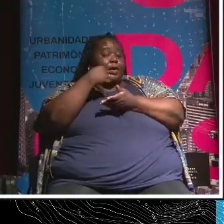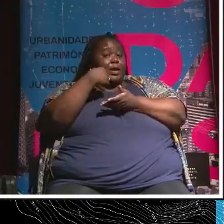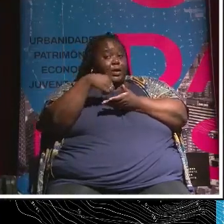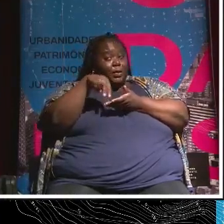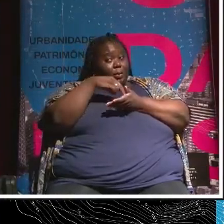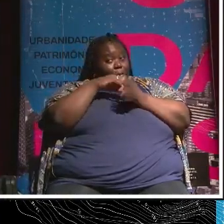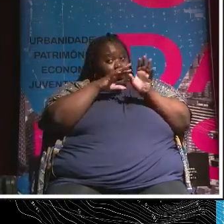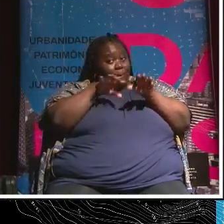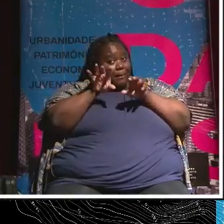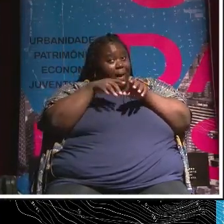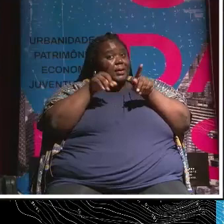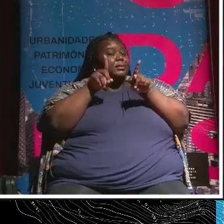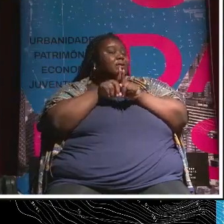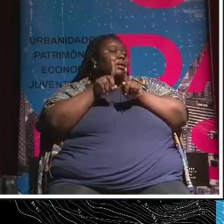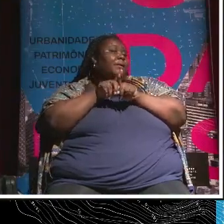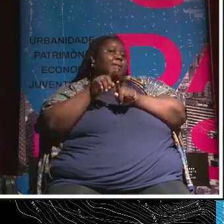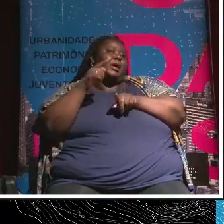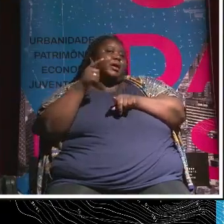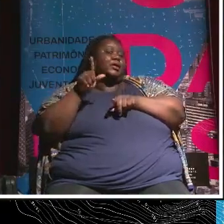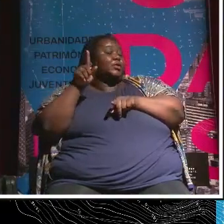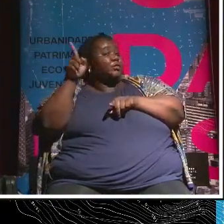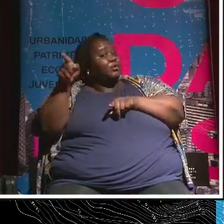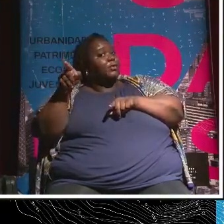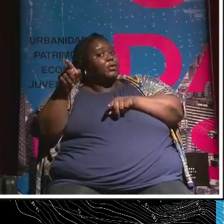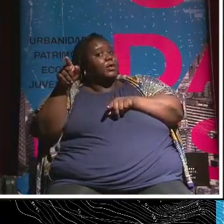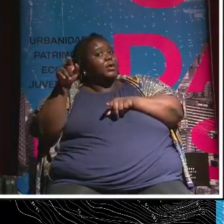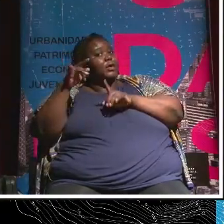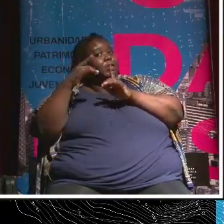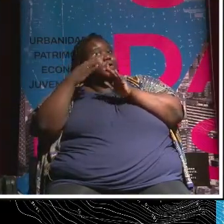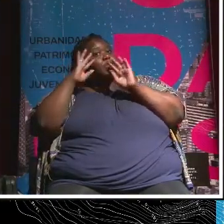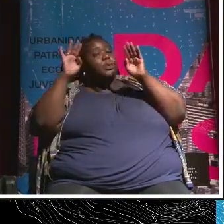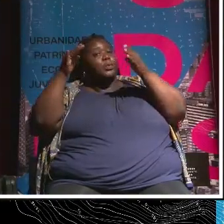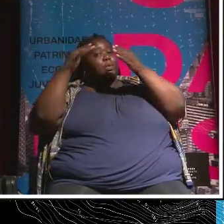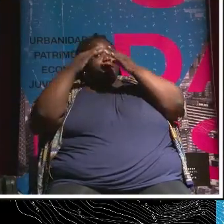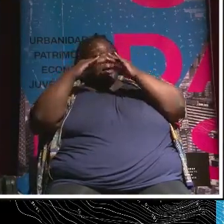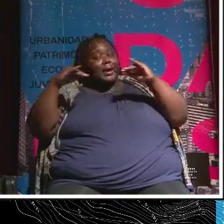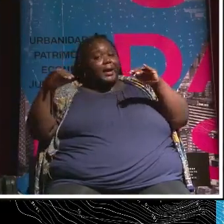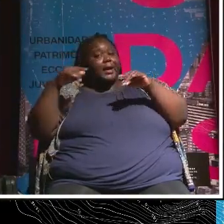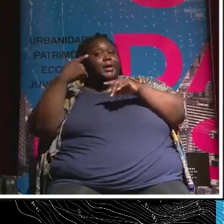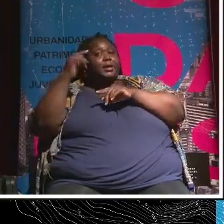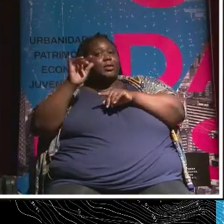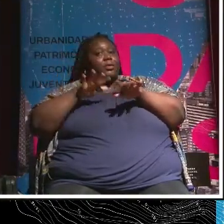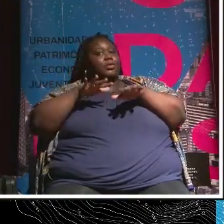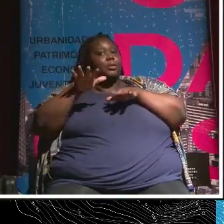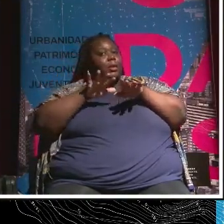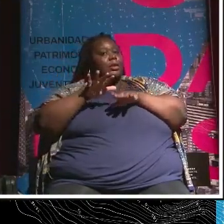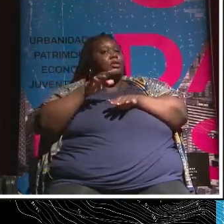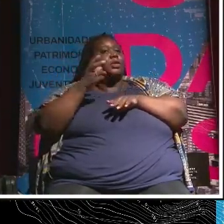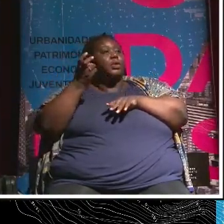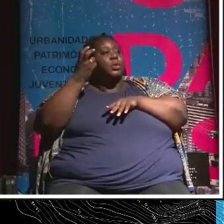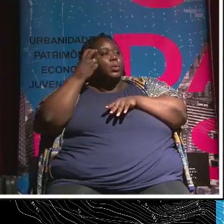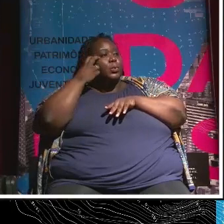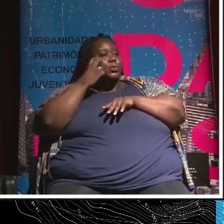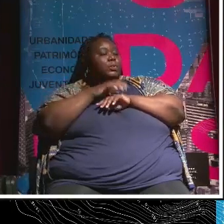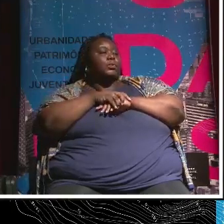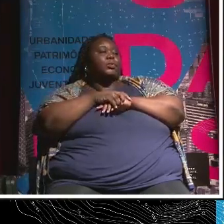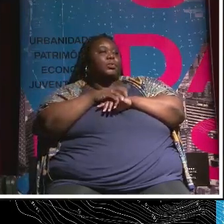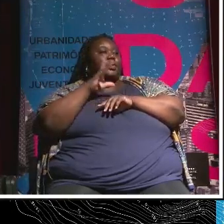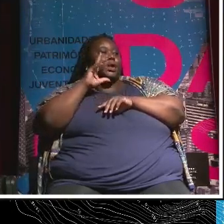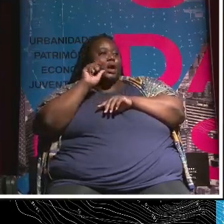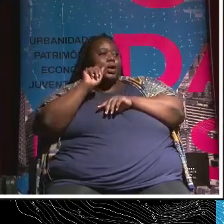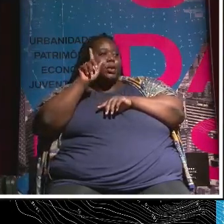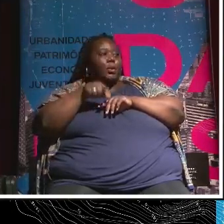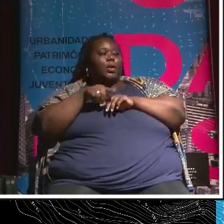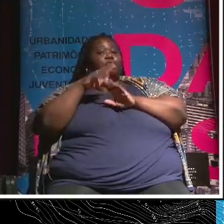funk, dificilmente a gente vê também nos terreiros, em outros movimentos culturais. Eu acho que isso é